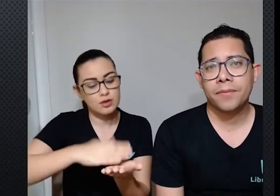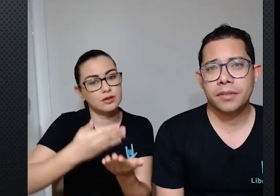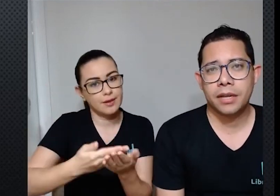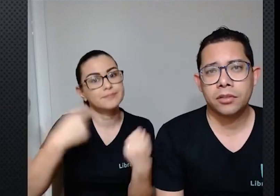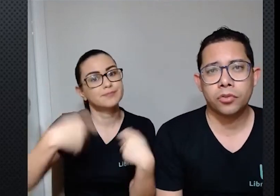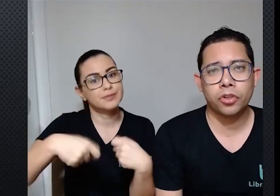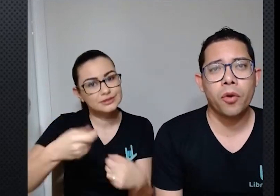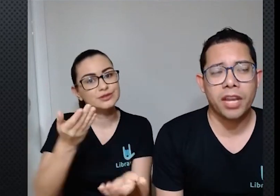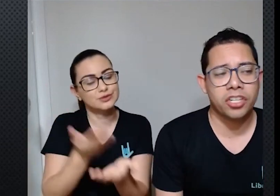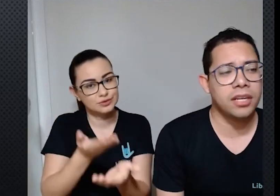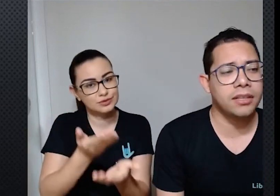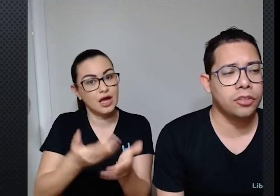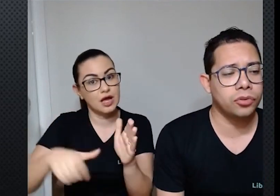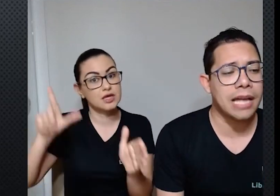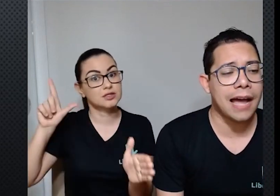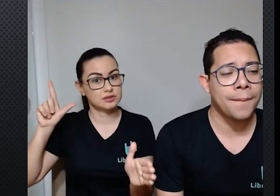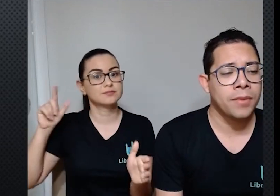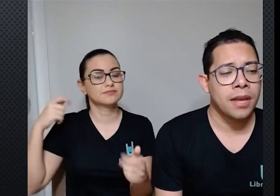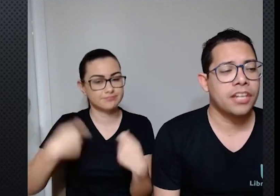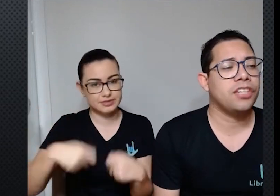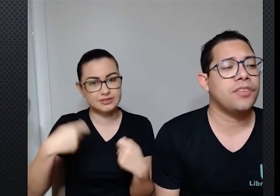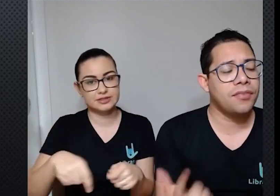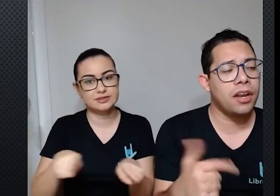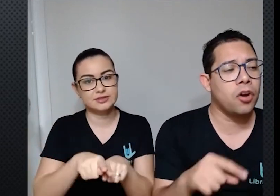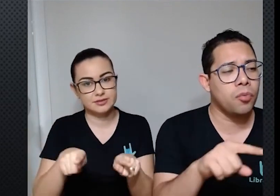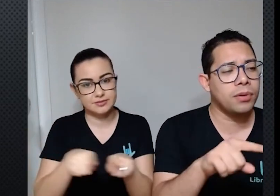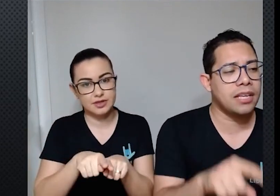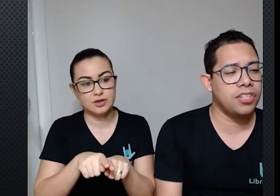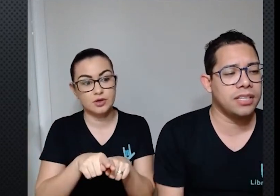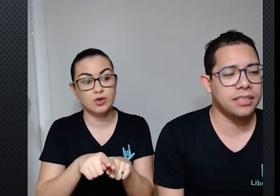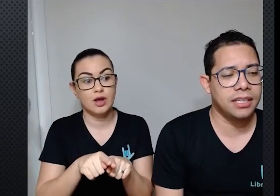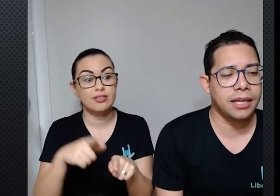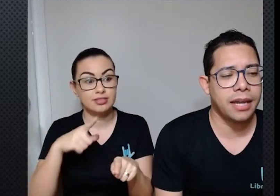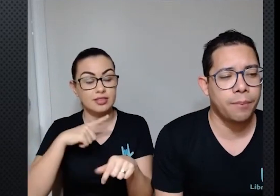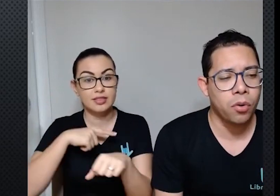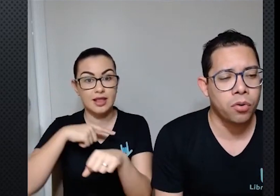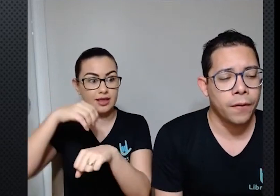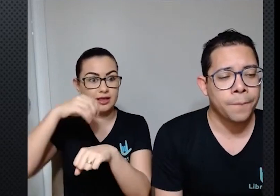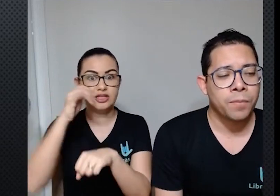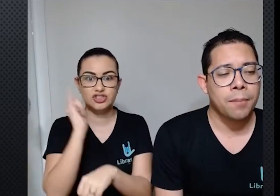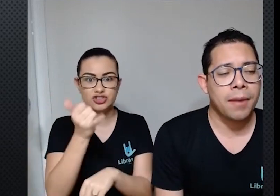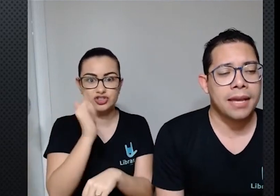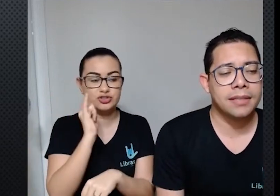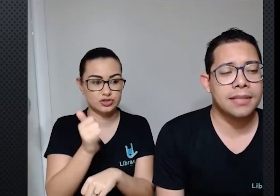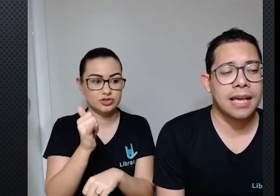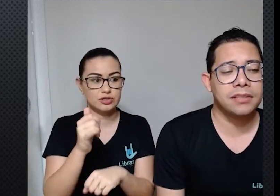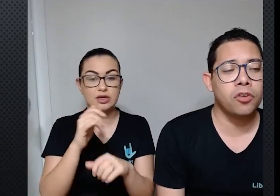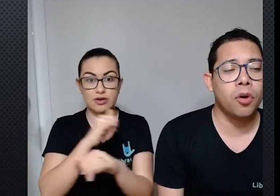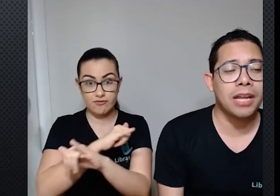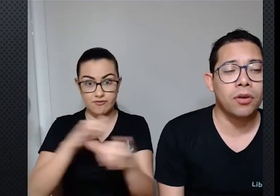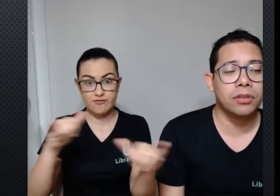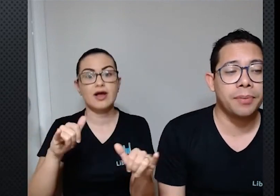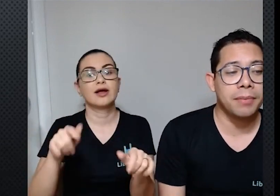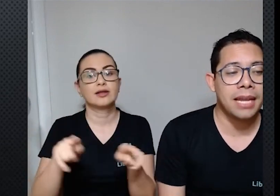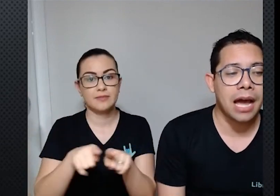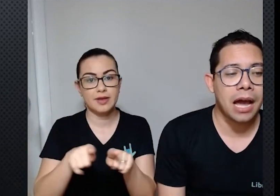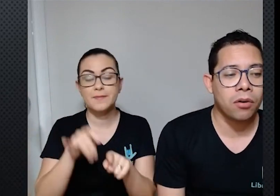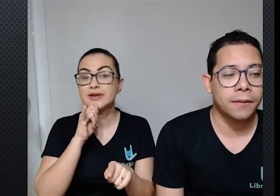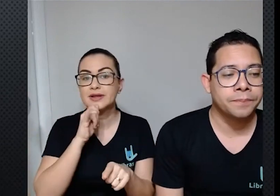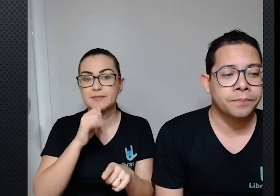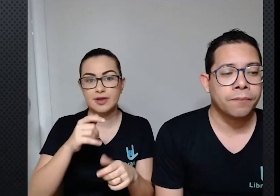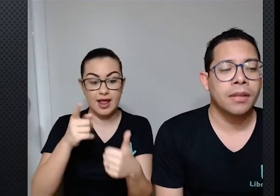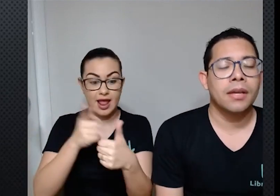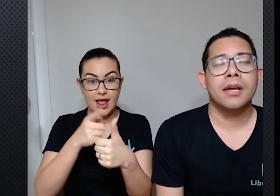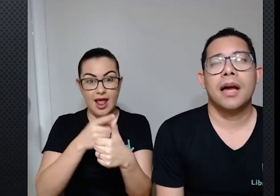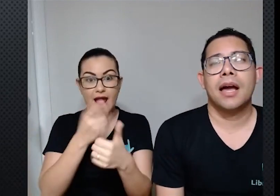estudar, certo? Normalmente ele tem que estudar. A gente vai até falar uma das dicas aqui daqui a pouco, mas assim como na nossa primeira